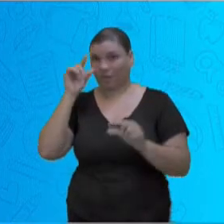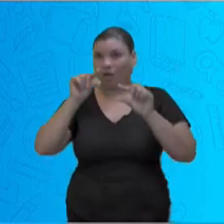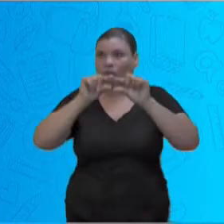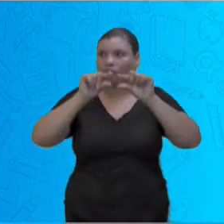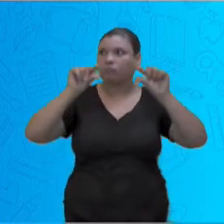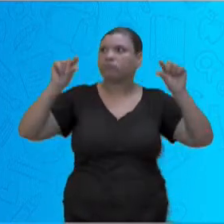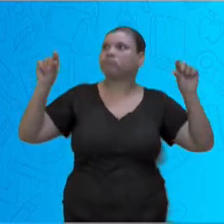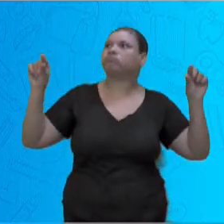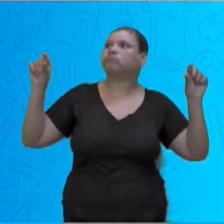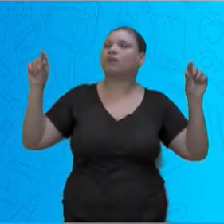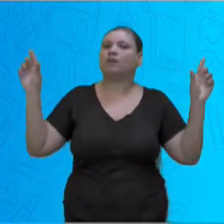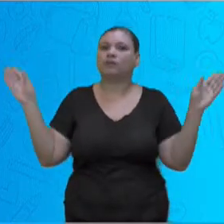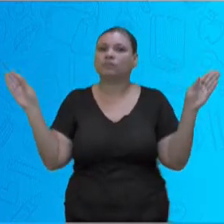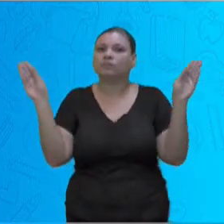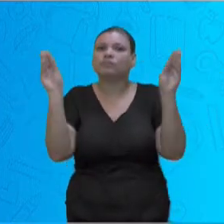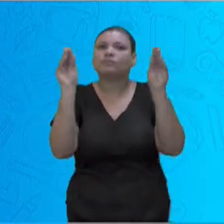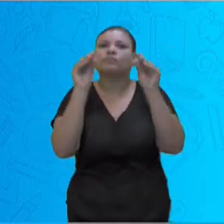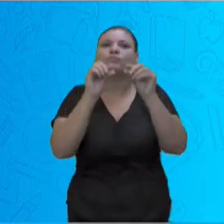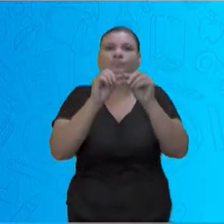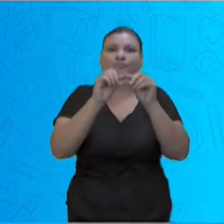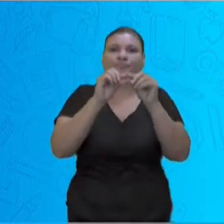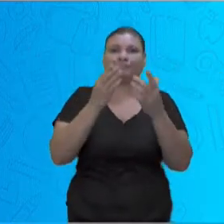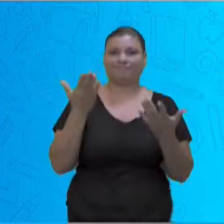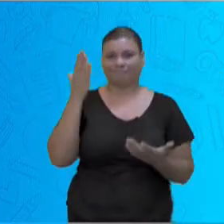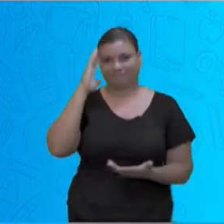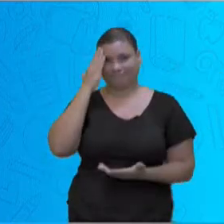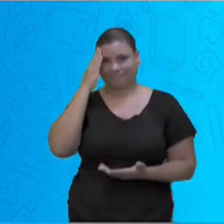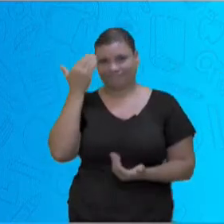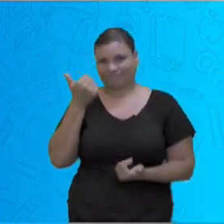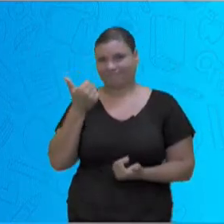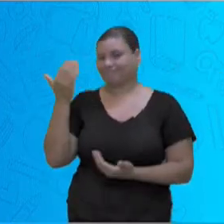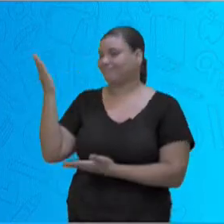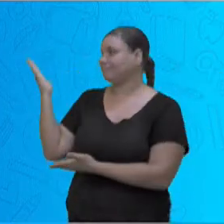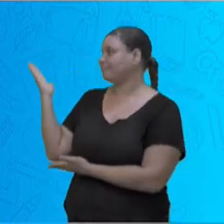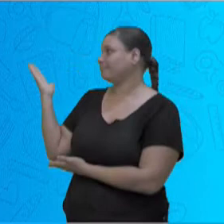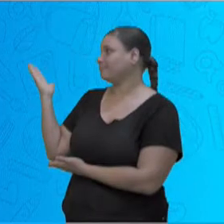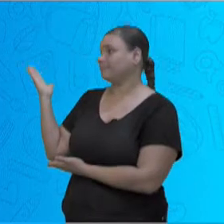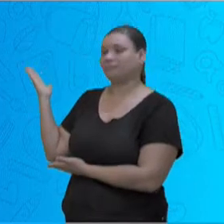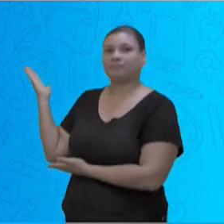só um minutinho. Vamos melhorar esse A.